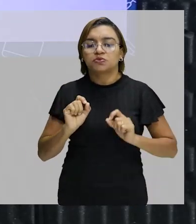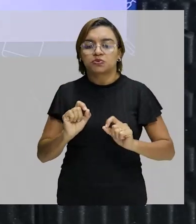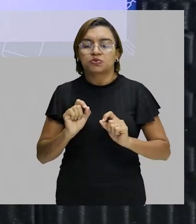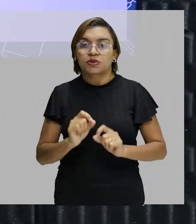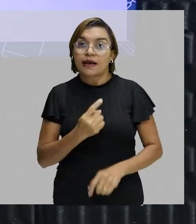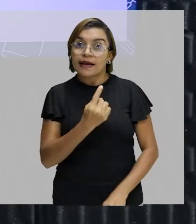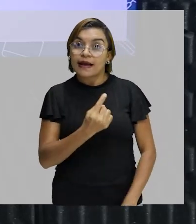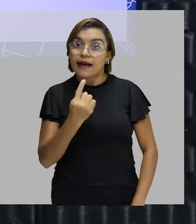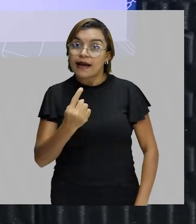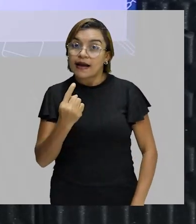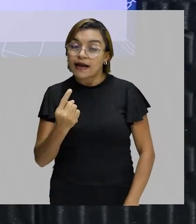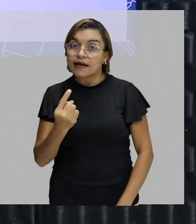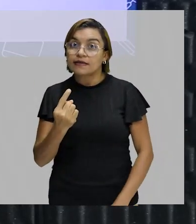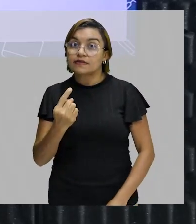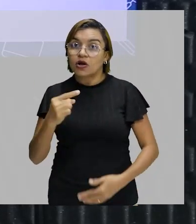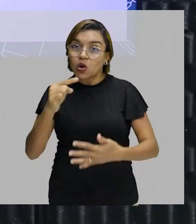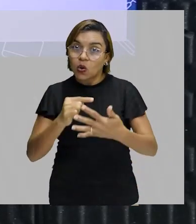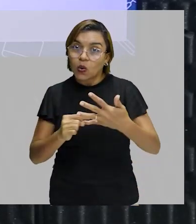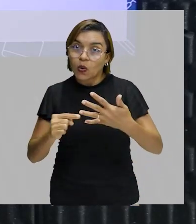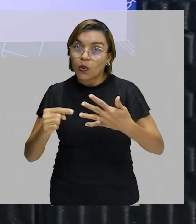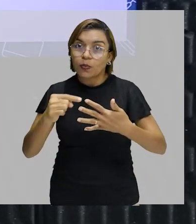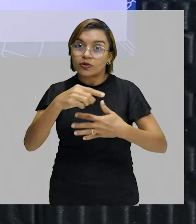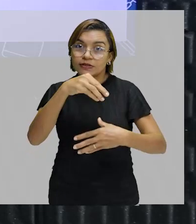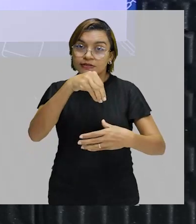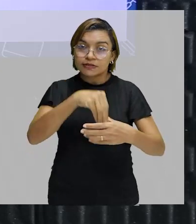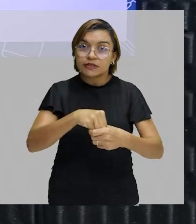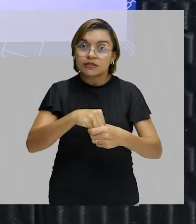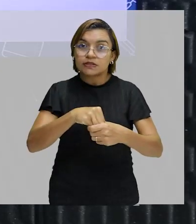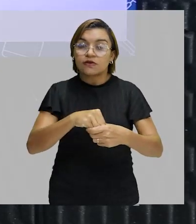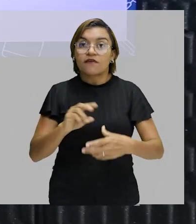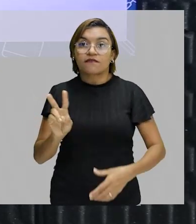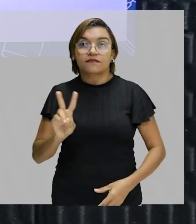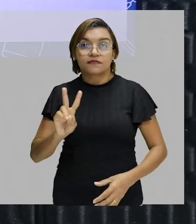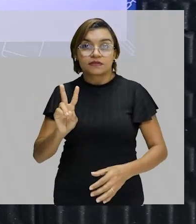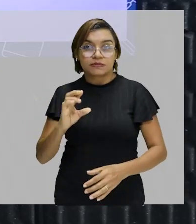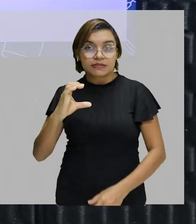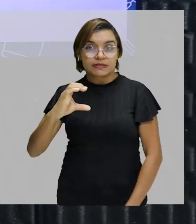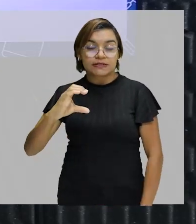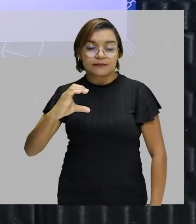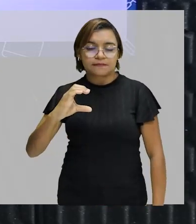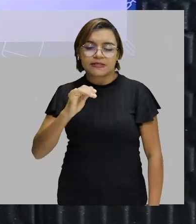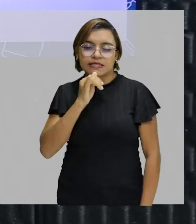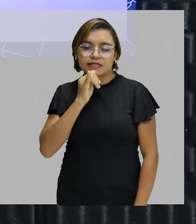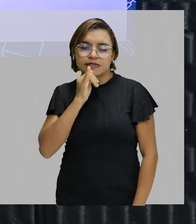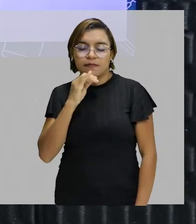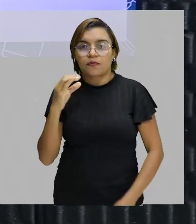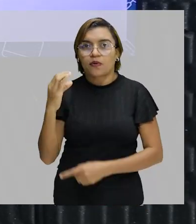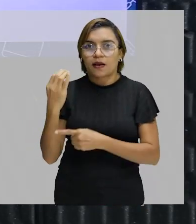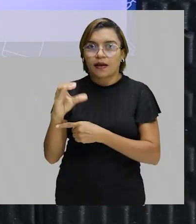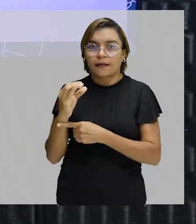para cada componente presente na vitamina C. O carbono,